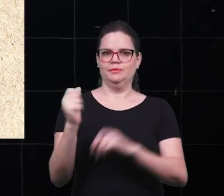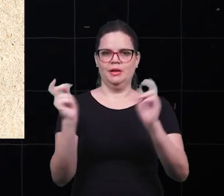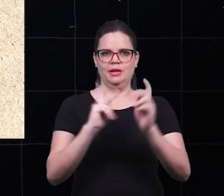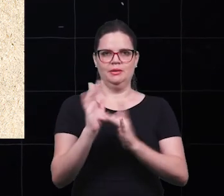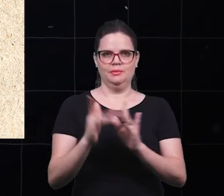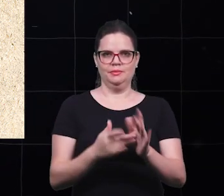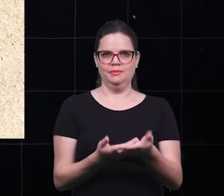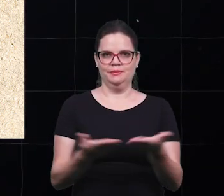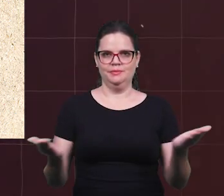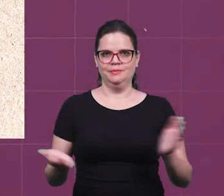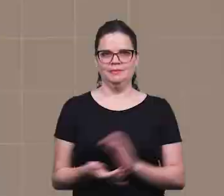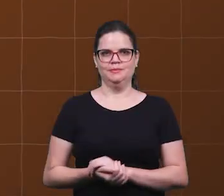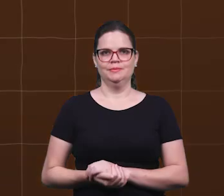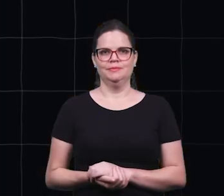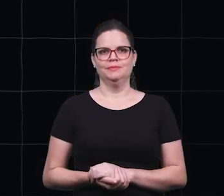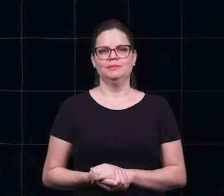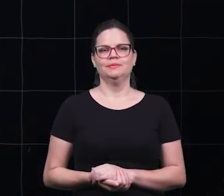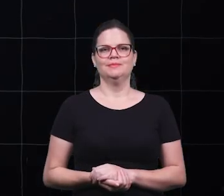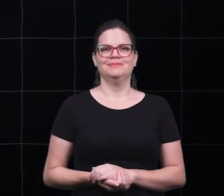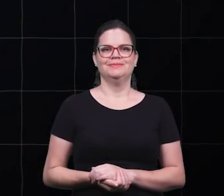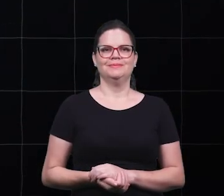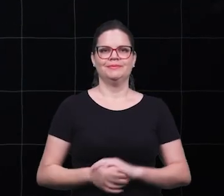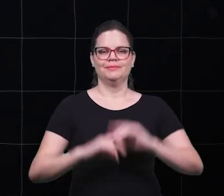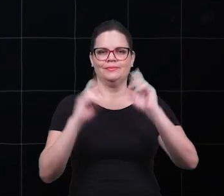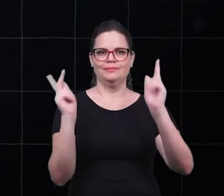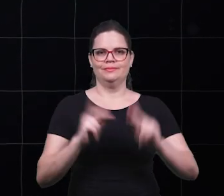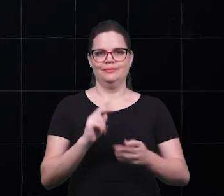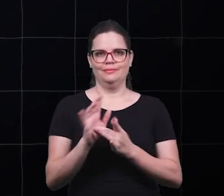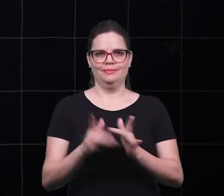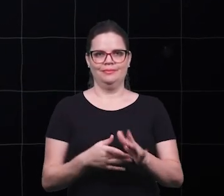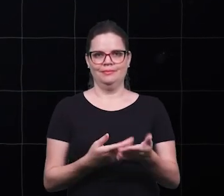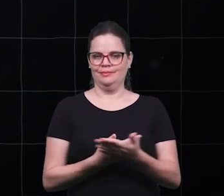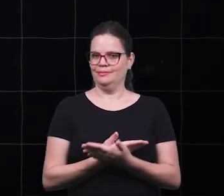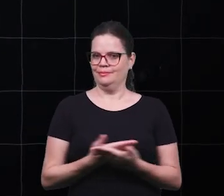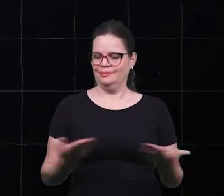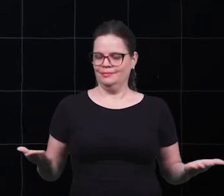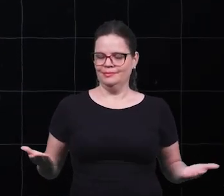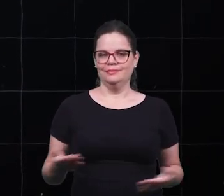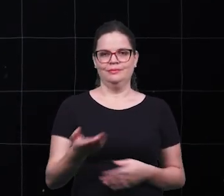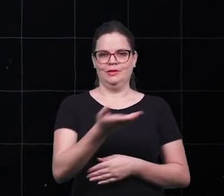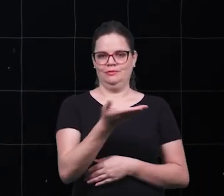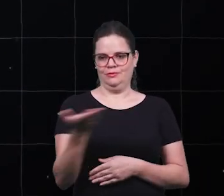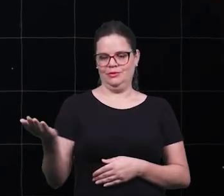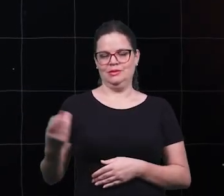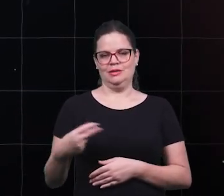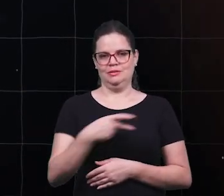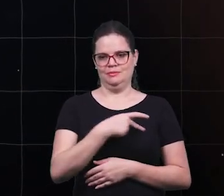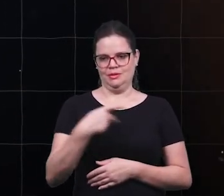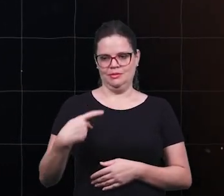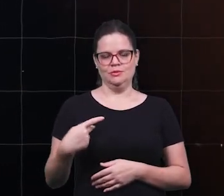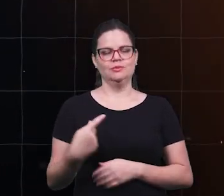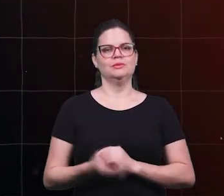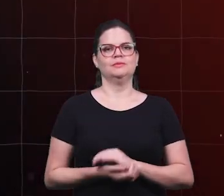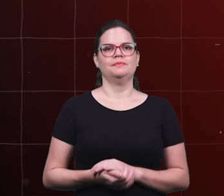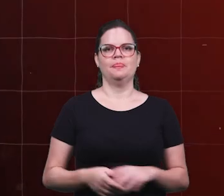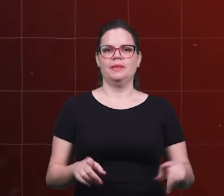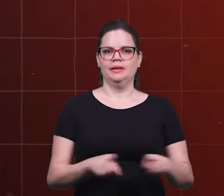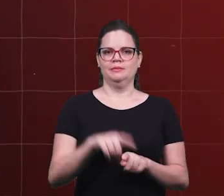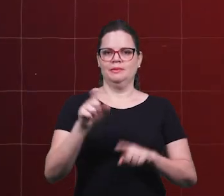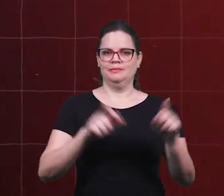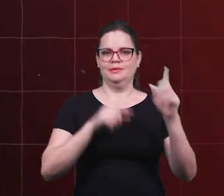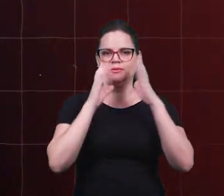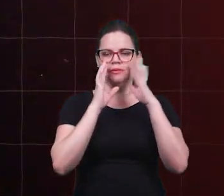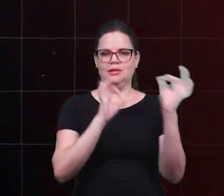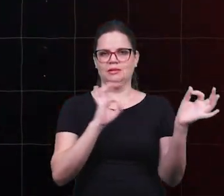do Senhor Jesus, pastor Wellington. A paz do Senhor Jesus, Willer, pastor Tiago, pastor Alex, demais que